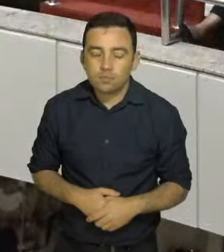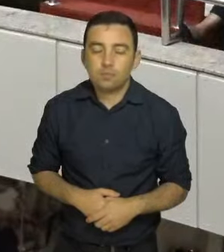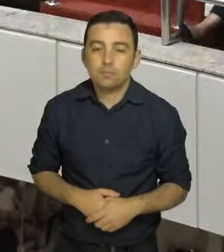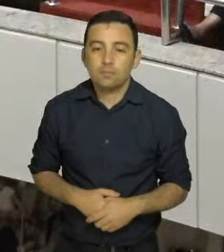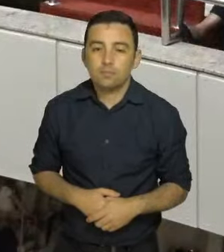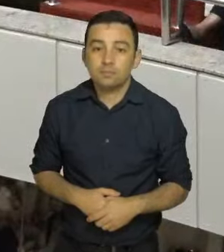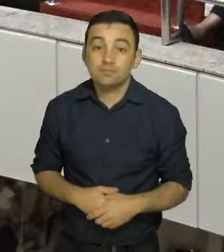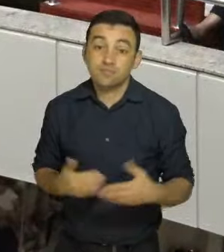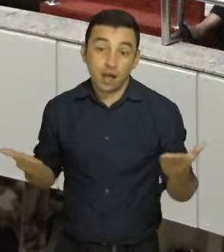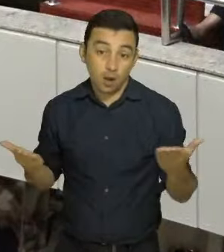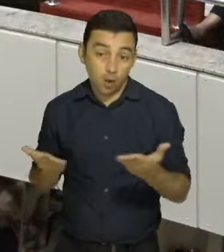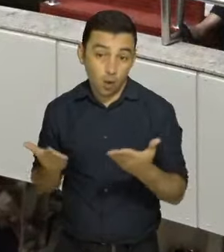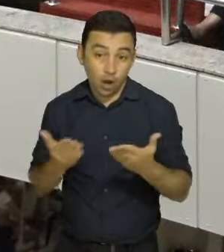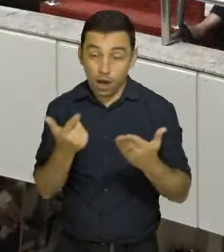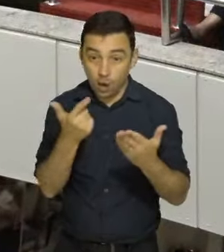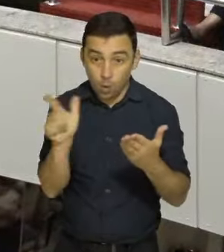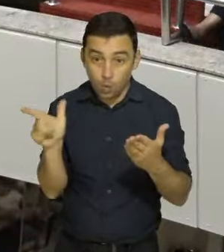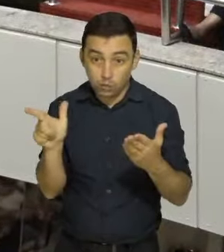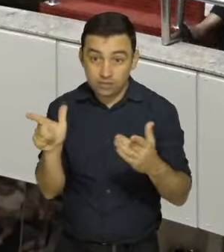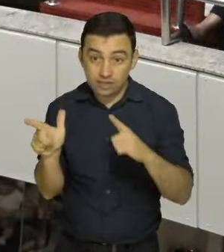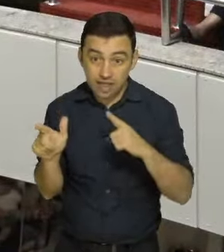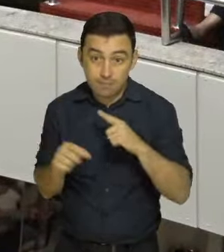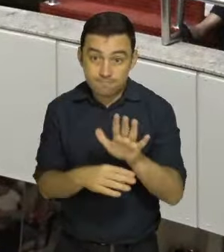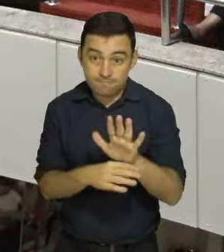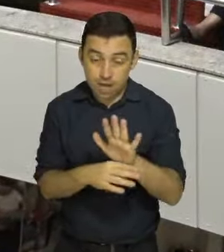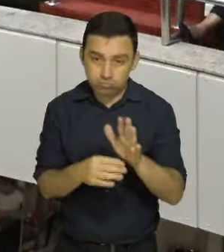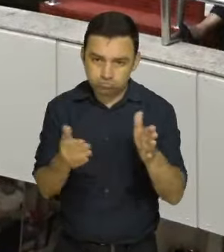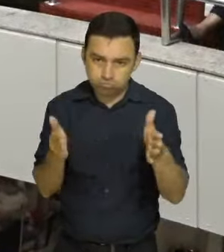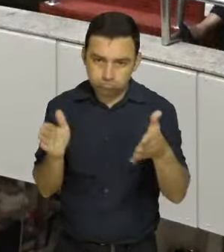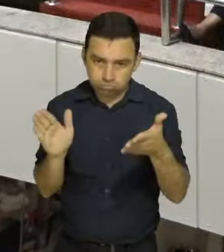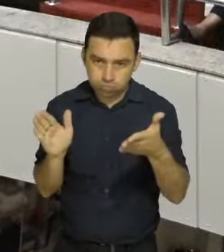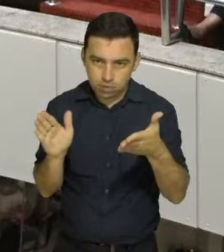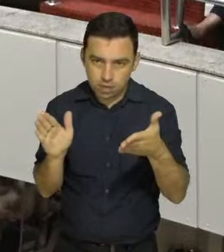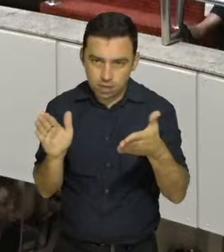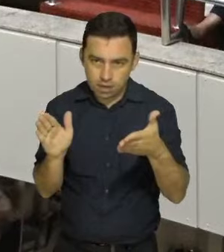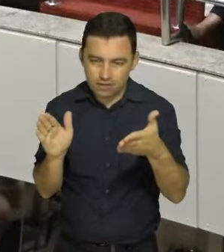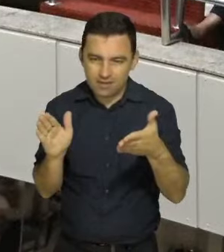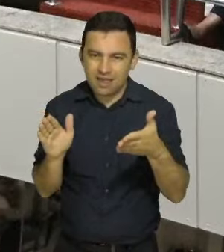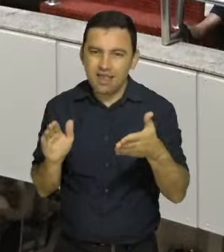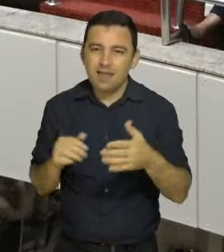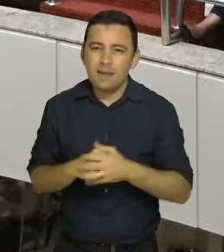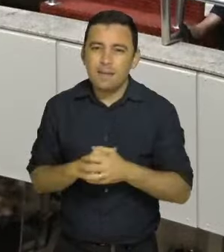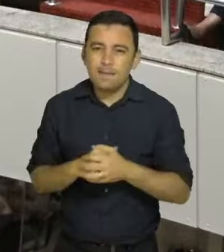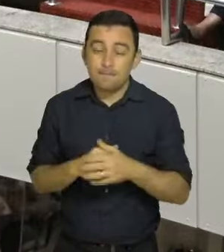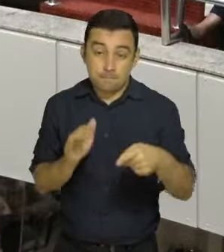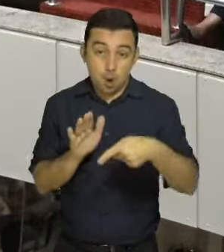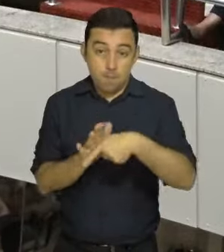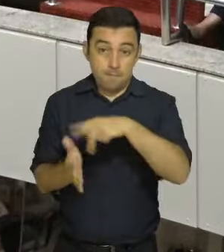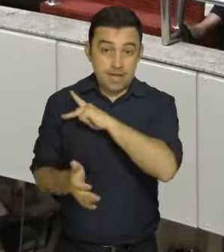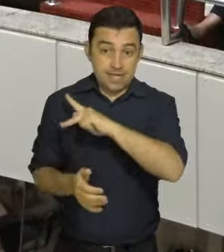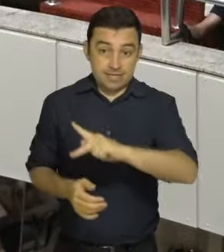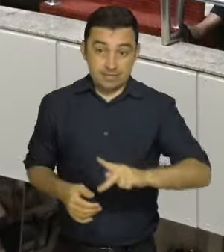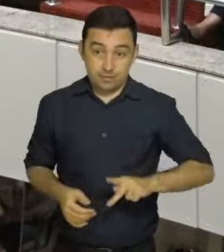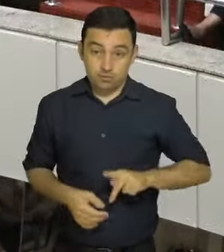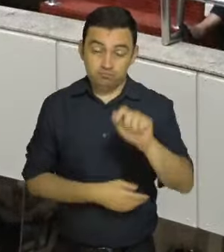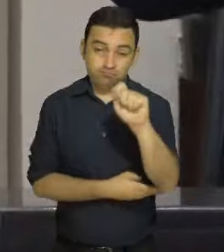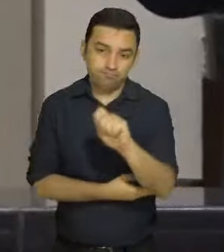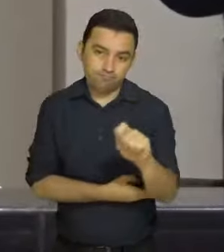A seguir, então, teremos a exibição de uma mensagem em vídeo do presidente da